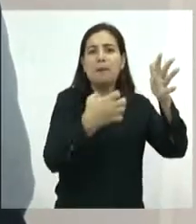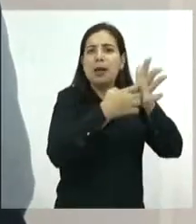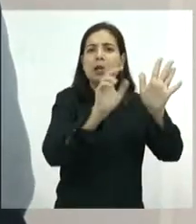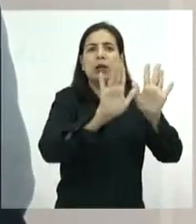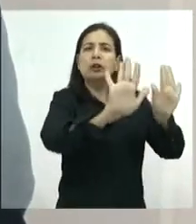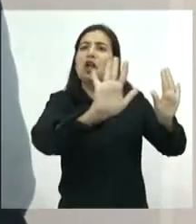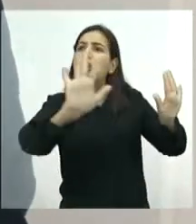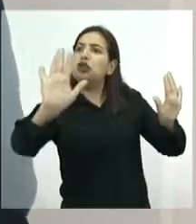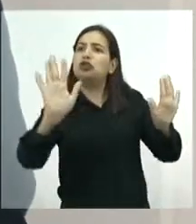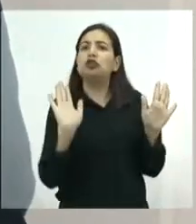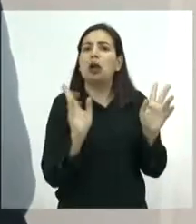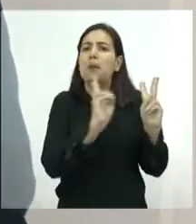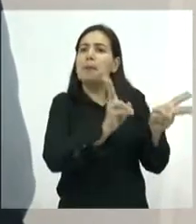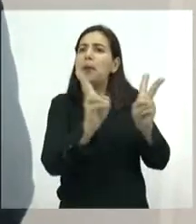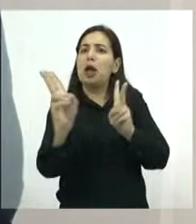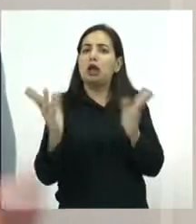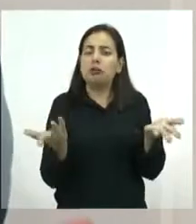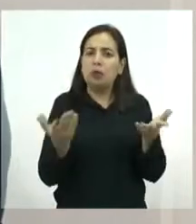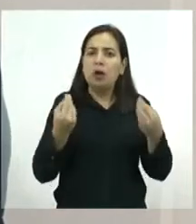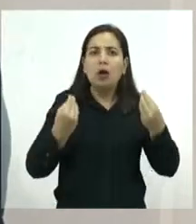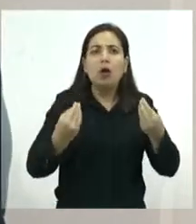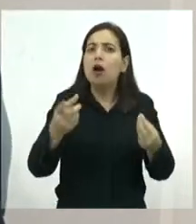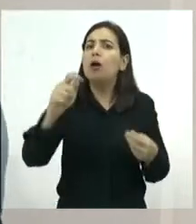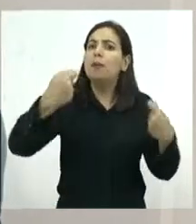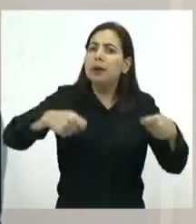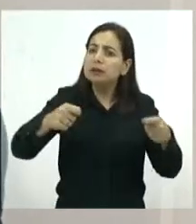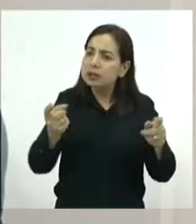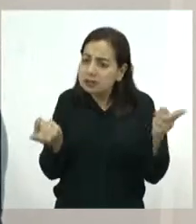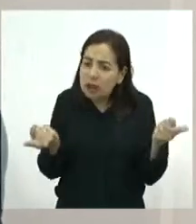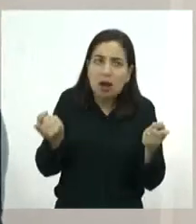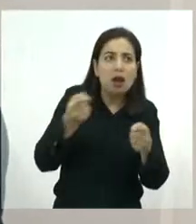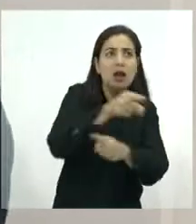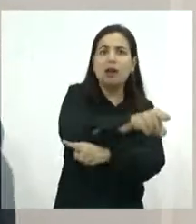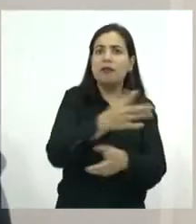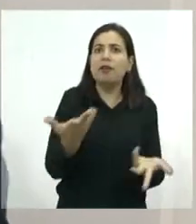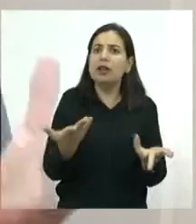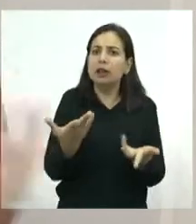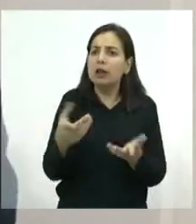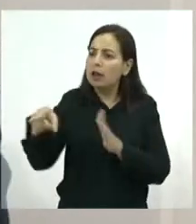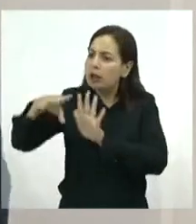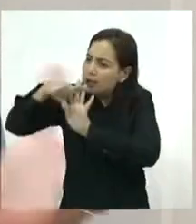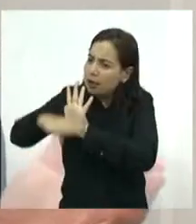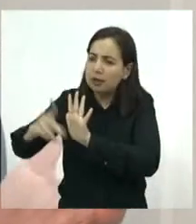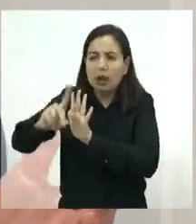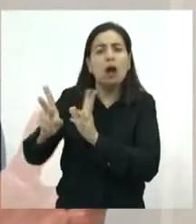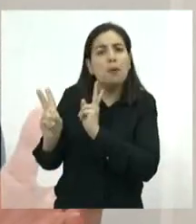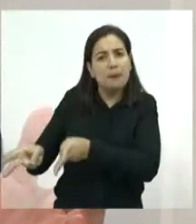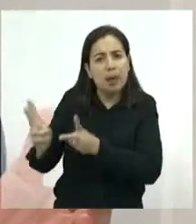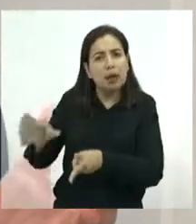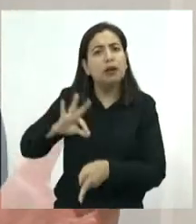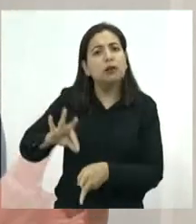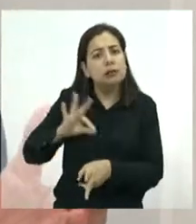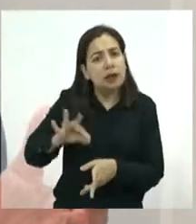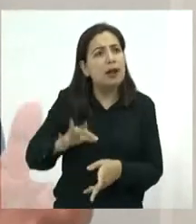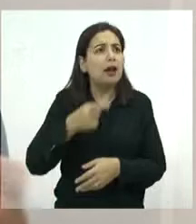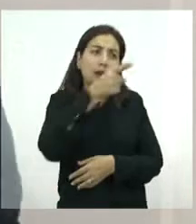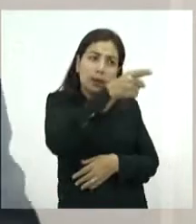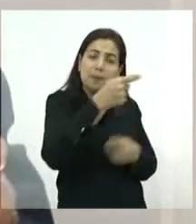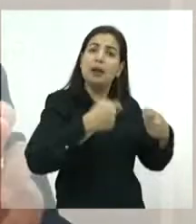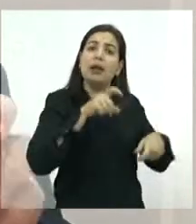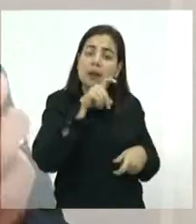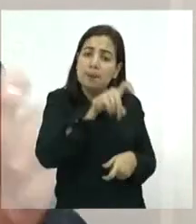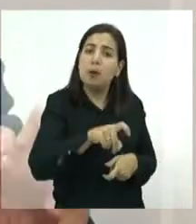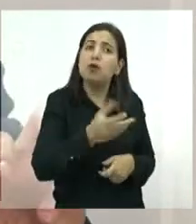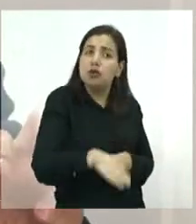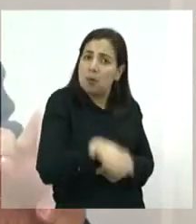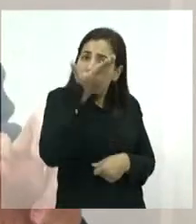grandes empresários, nas grandes empresas. Então, eu acho que não é justo isso, né? Isso é flagrantemente uma injustiça. Se nós